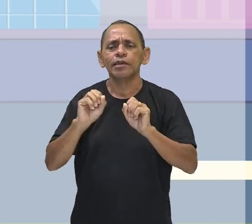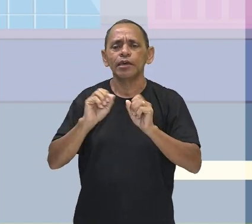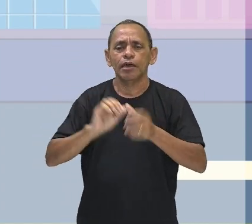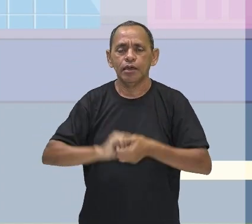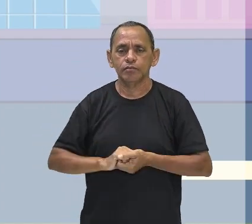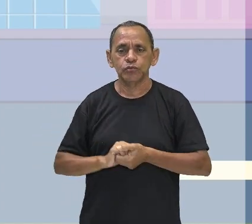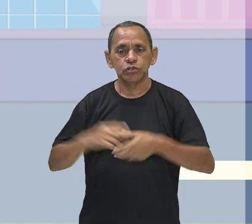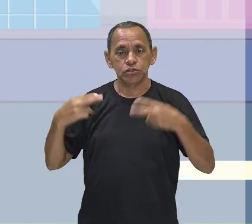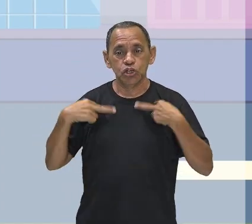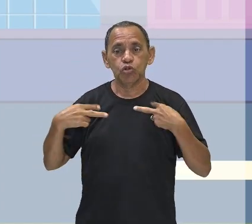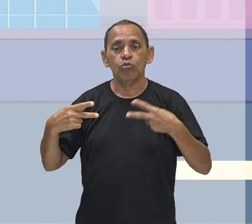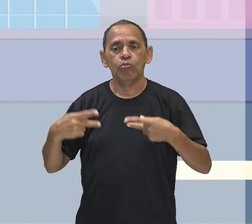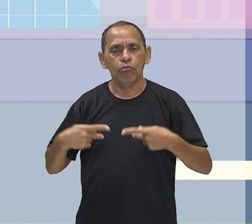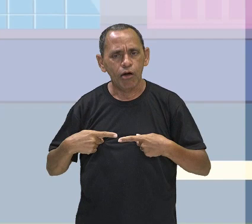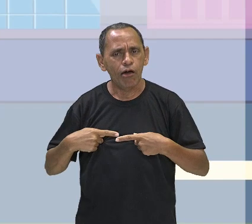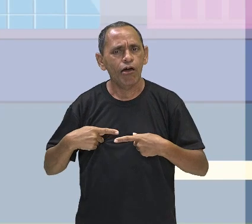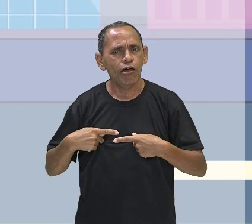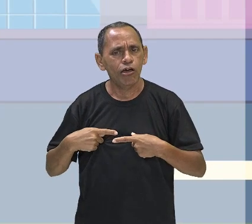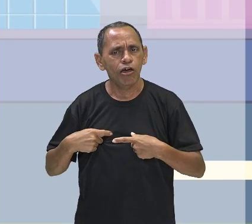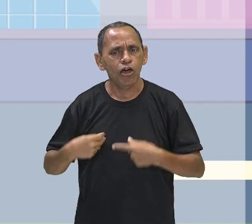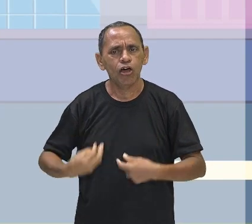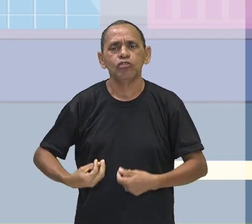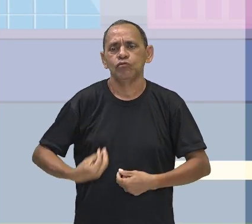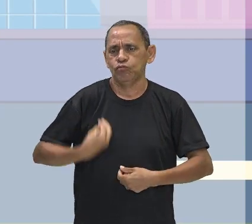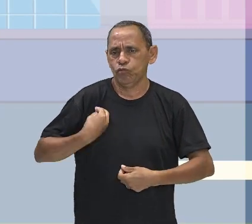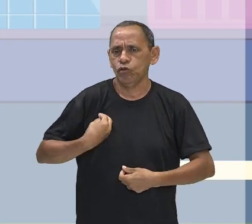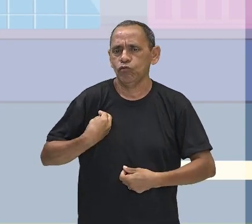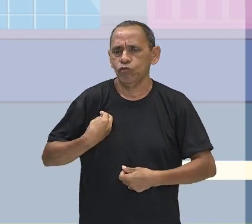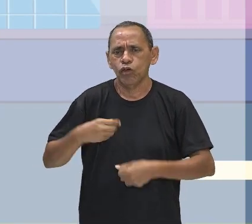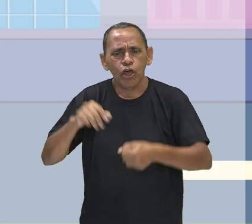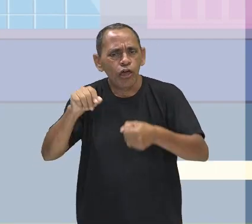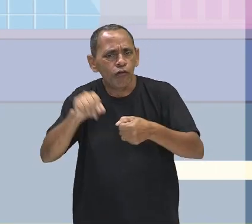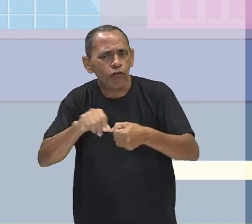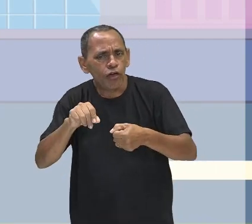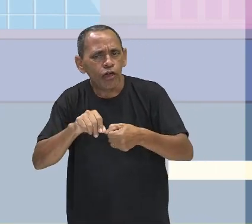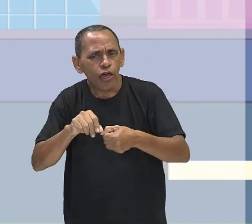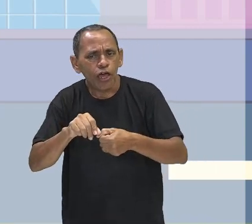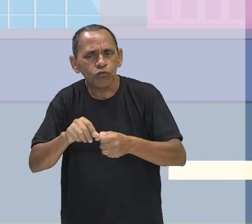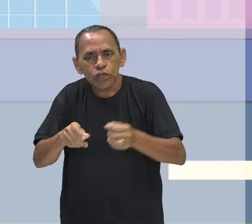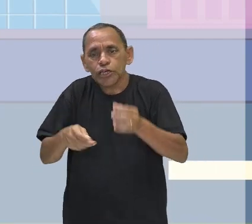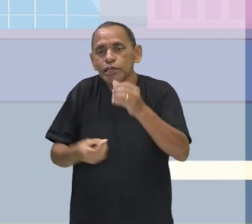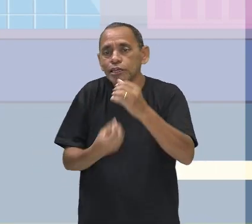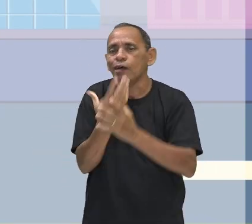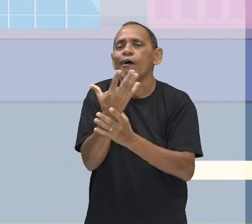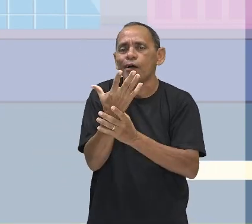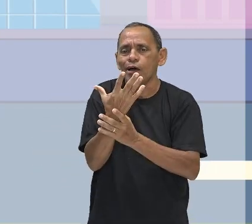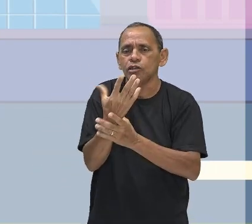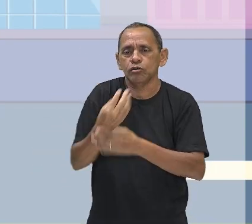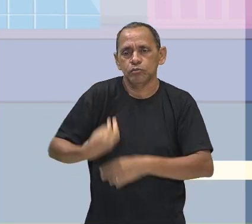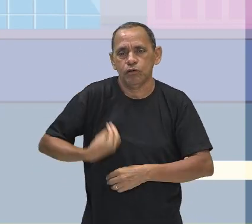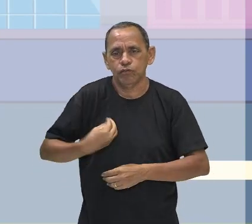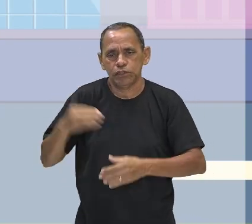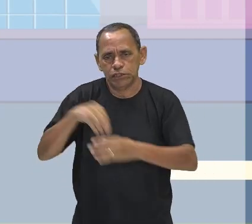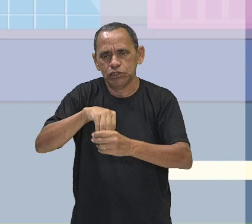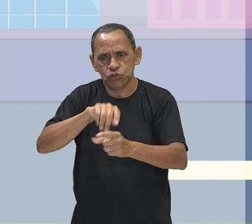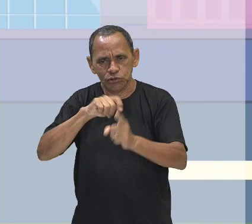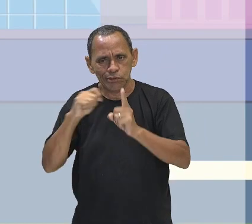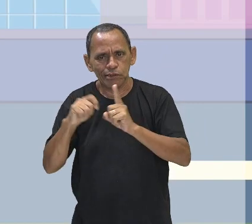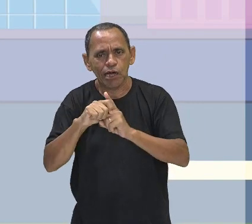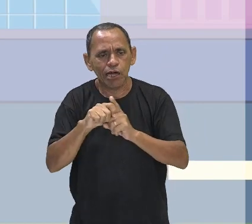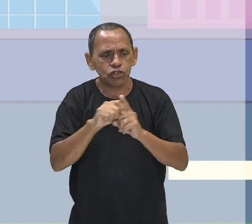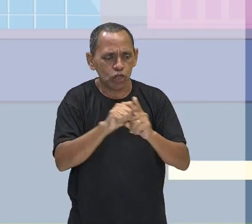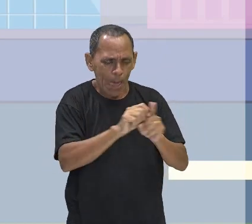foi feito para viver em sociedade vai atravessar todas as épocas. Vai passar, por